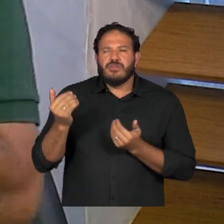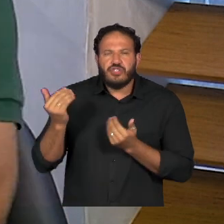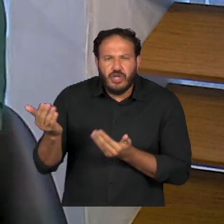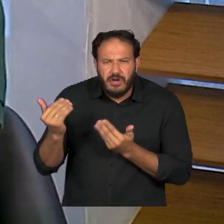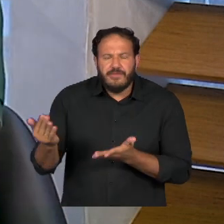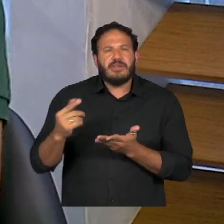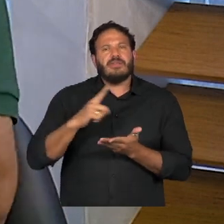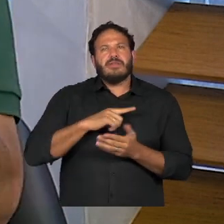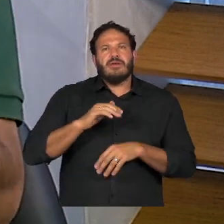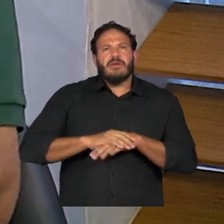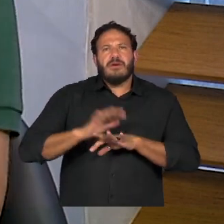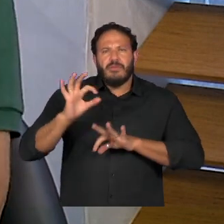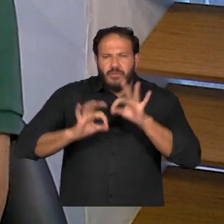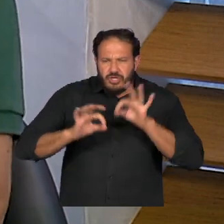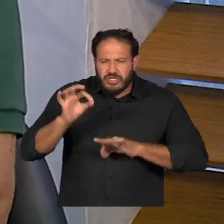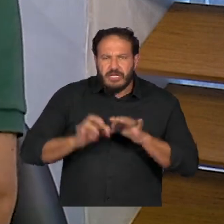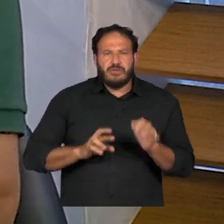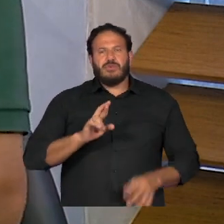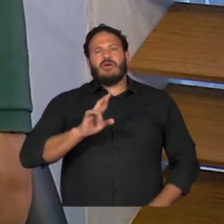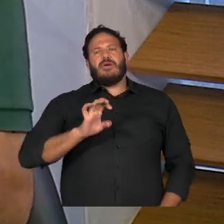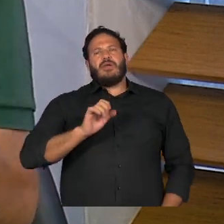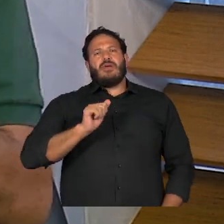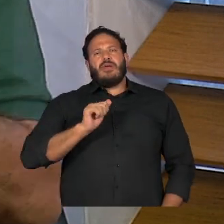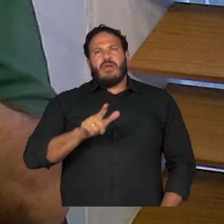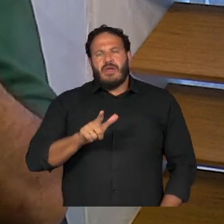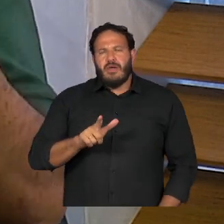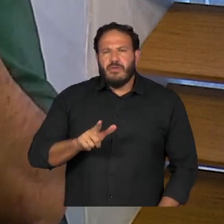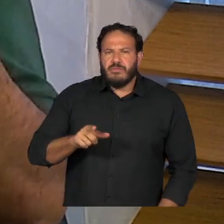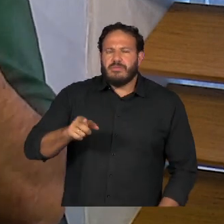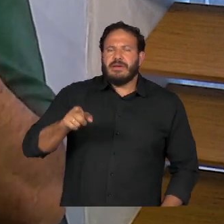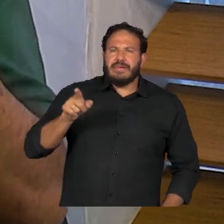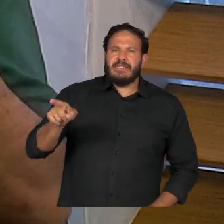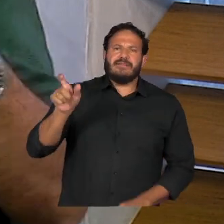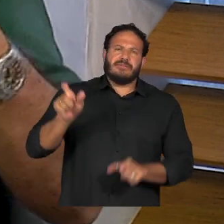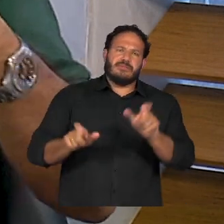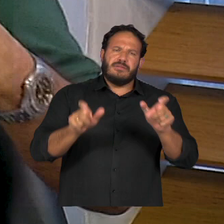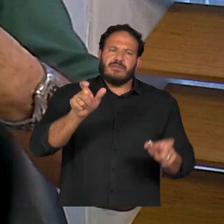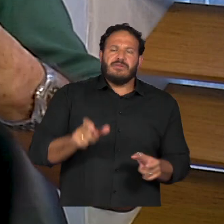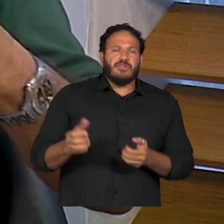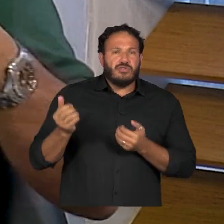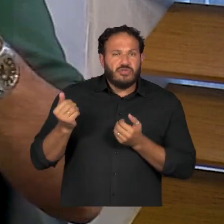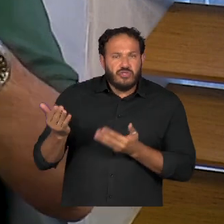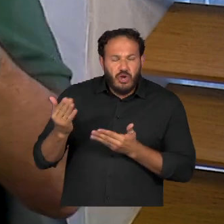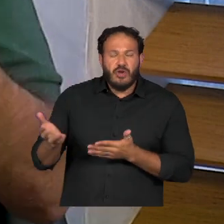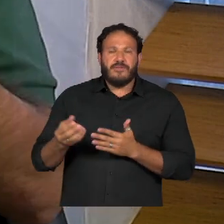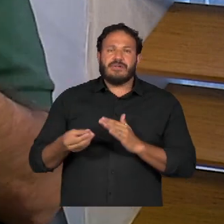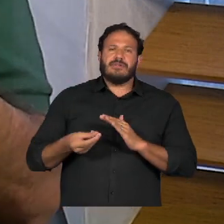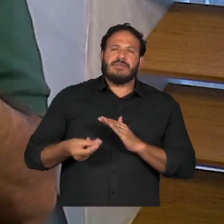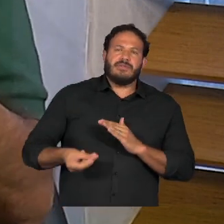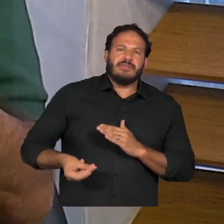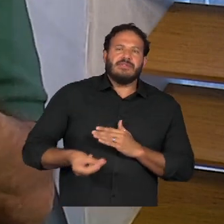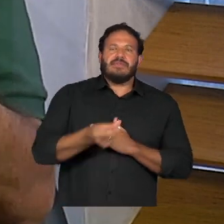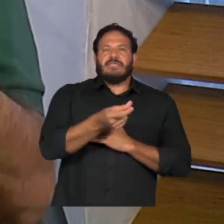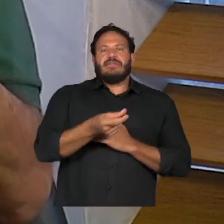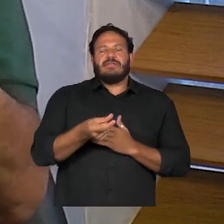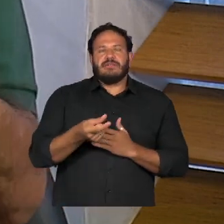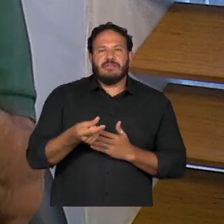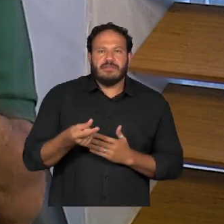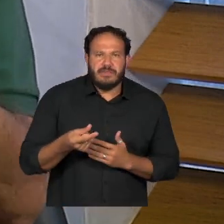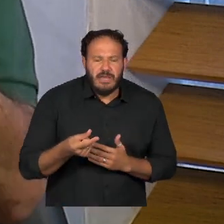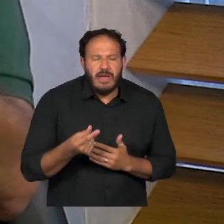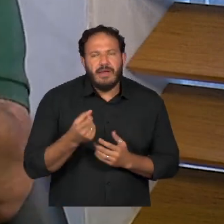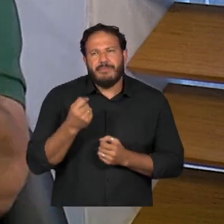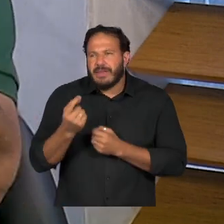projeto chamado projeto real através do qual eles eh saem para fazer eh pequenas